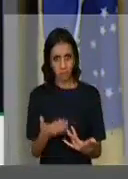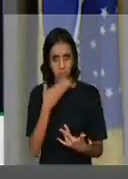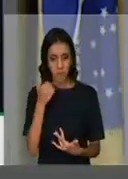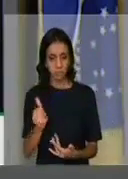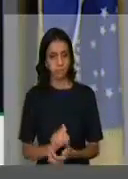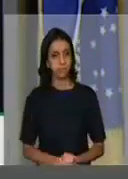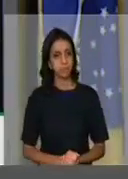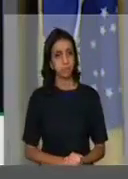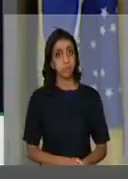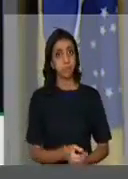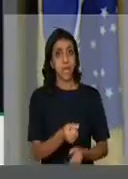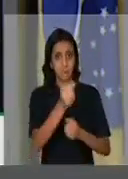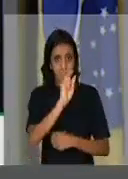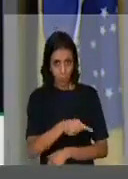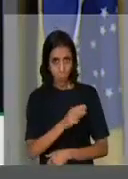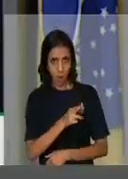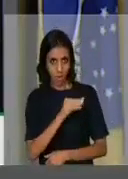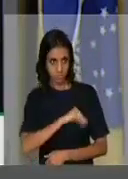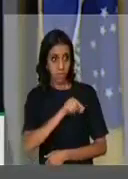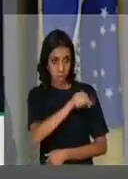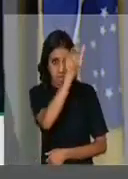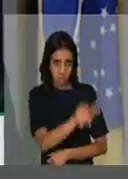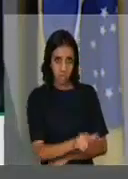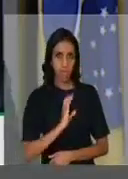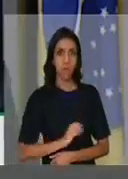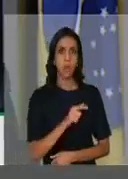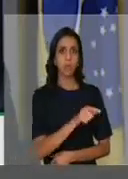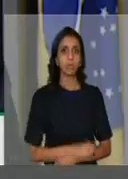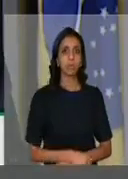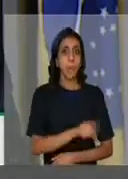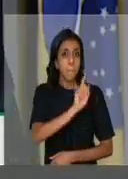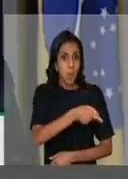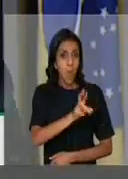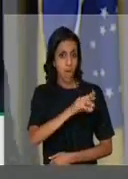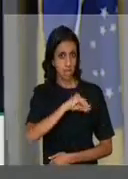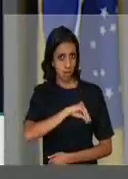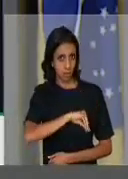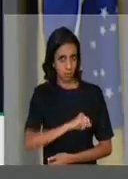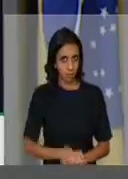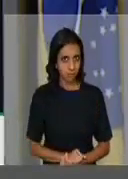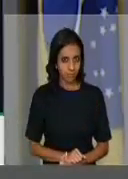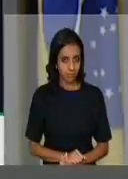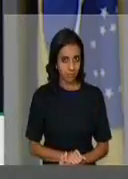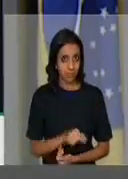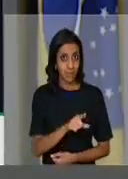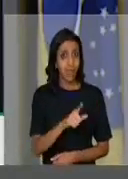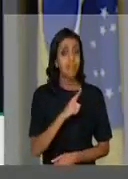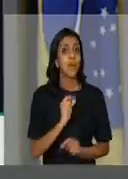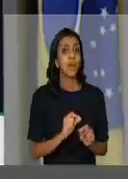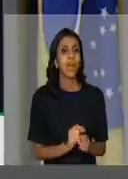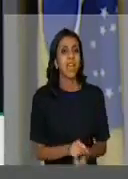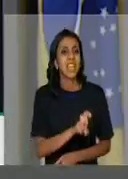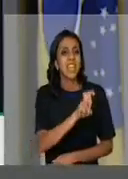didática. Este cidadão, esta cidadã, que ganha R$1.000, tem